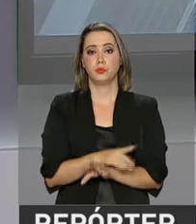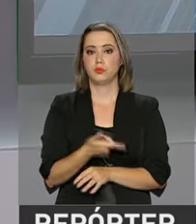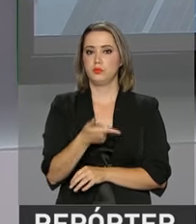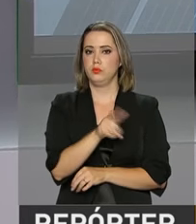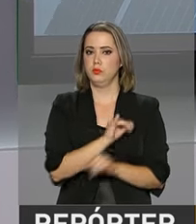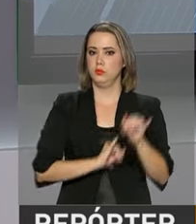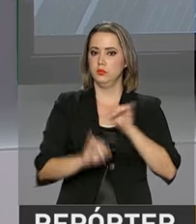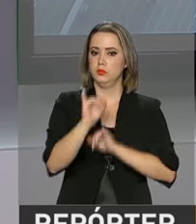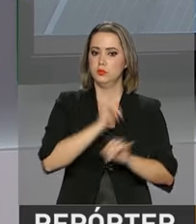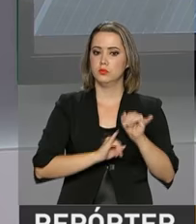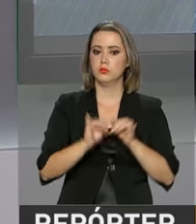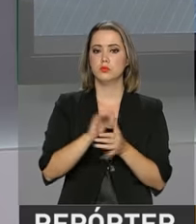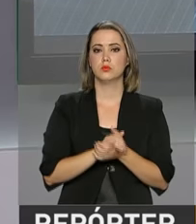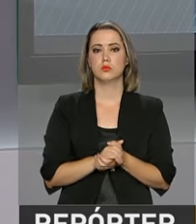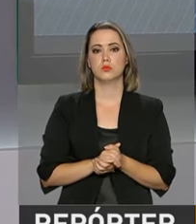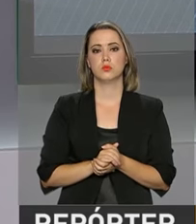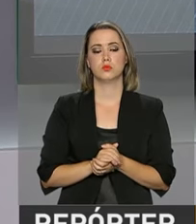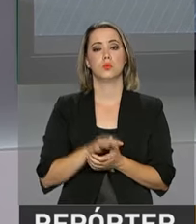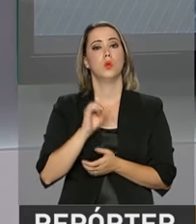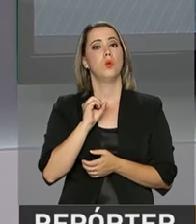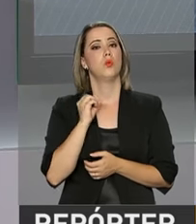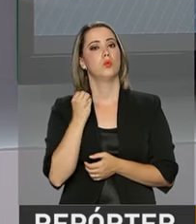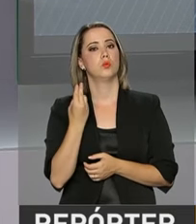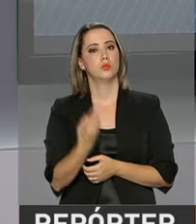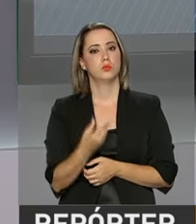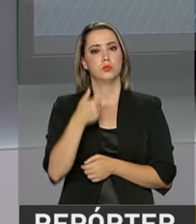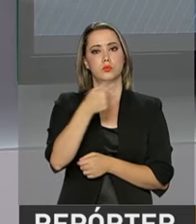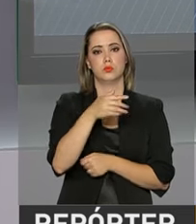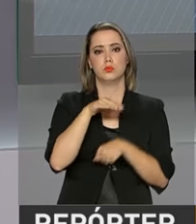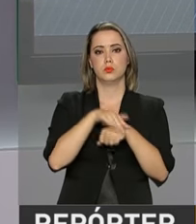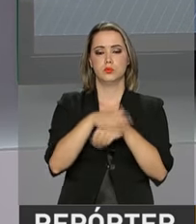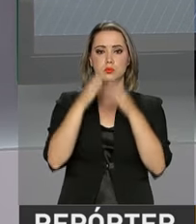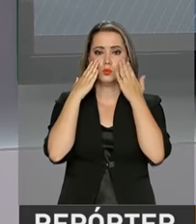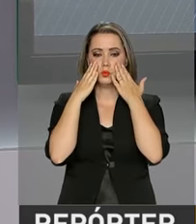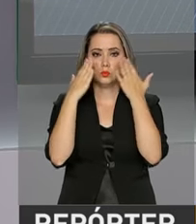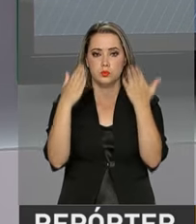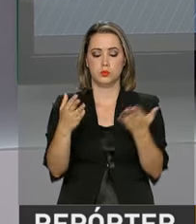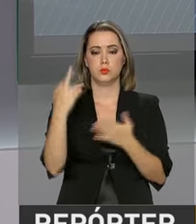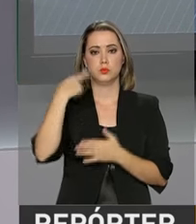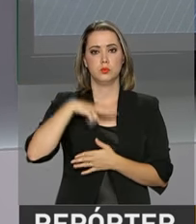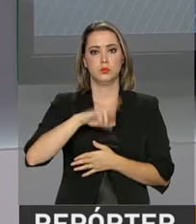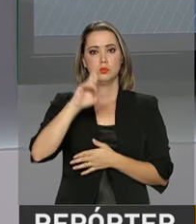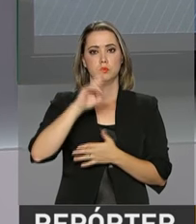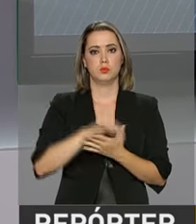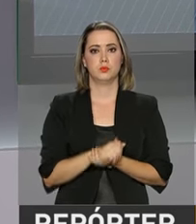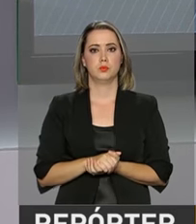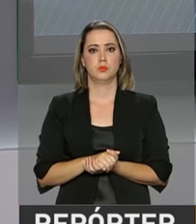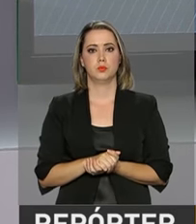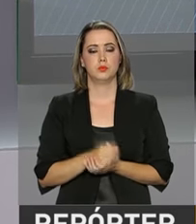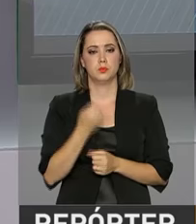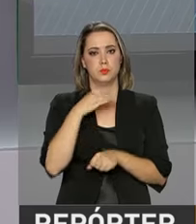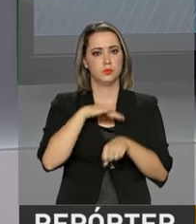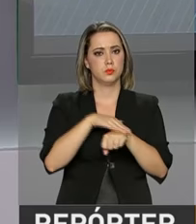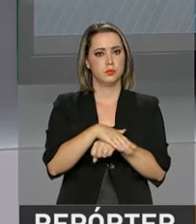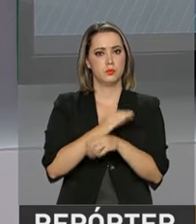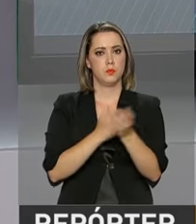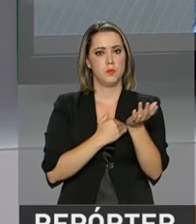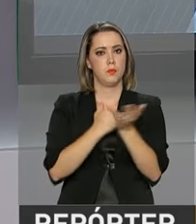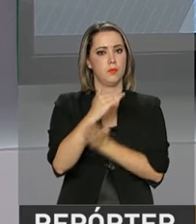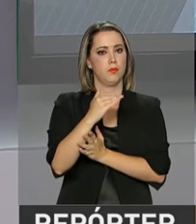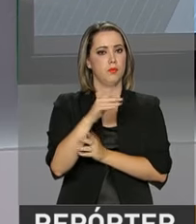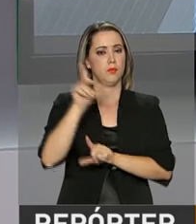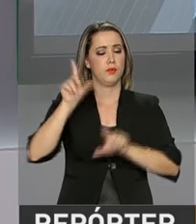voltar a qualquer momento com mais informações ou acerto da noite na próxima edição do repórter nbr uma boa noite pra você